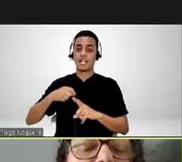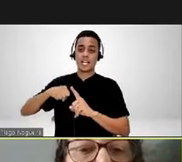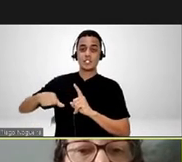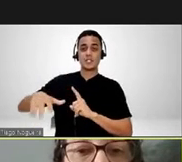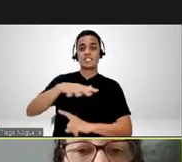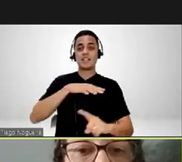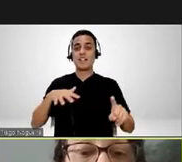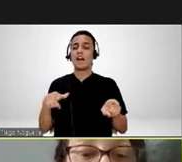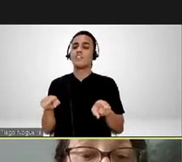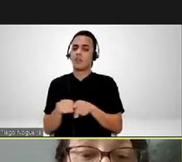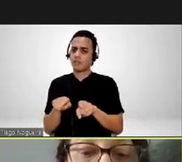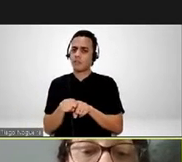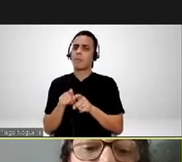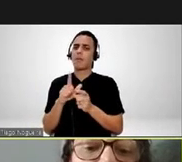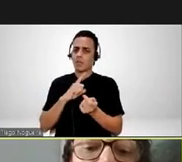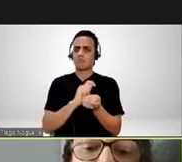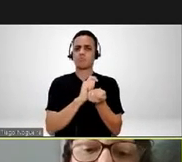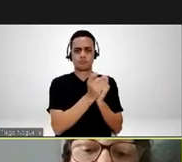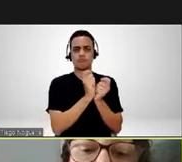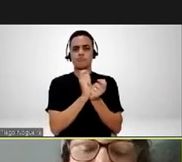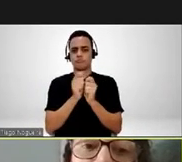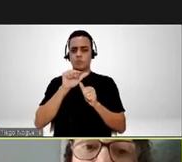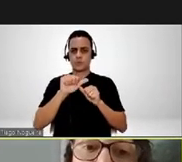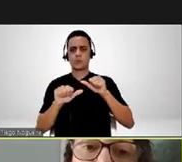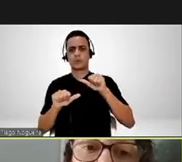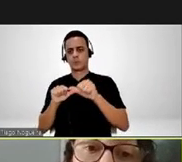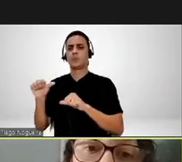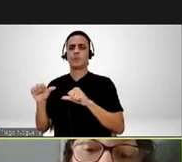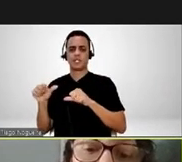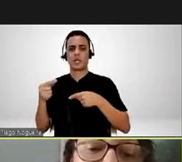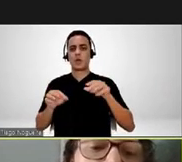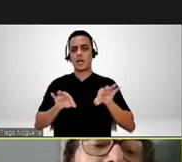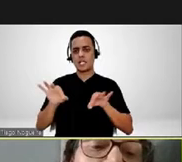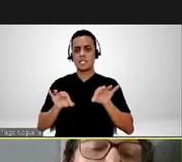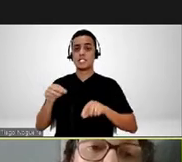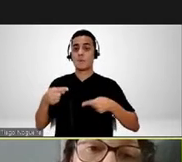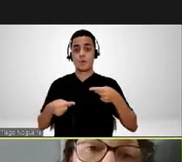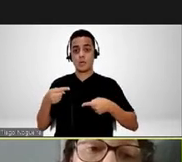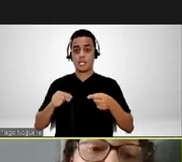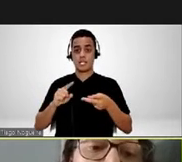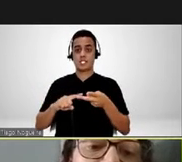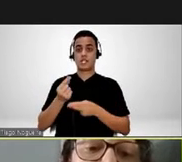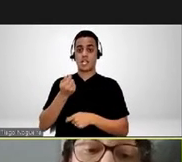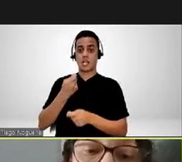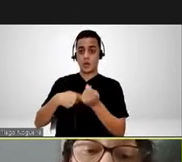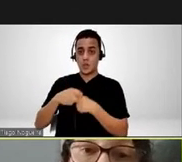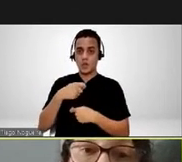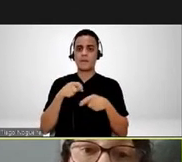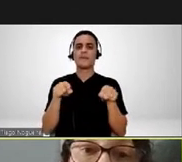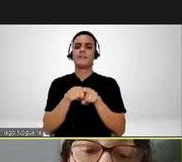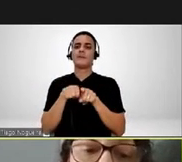também atravessam transições e alternâncias em seu jogo político, econômico e